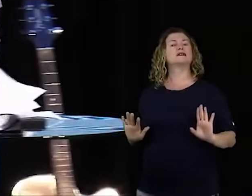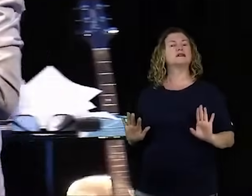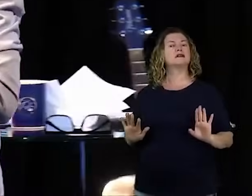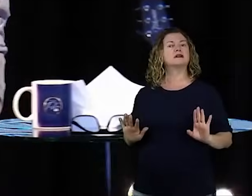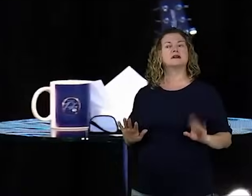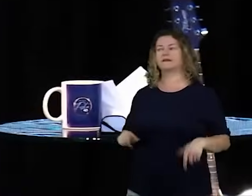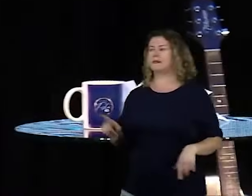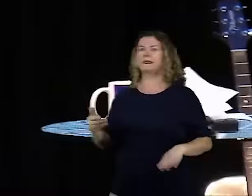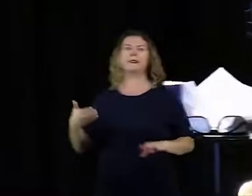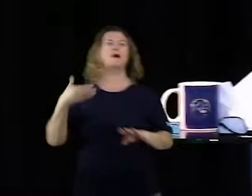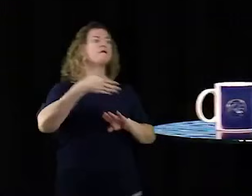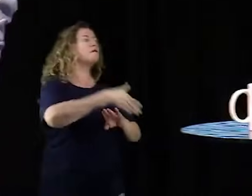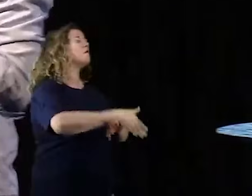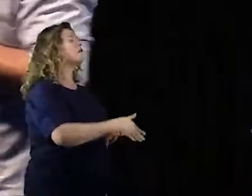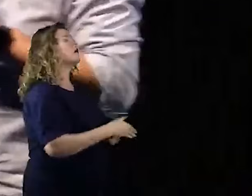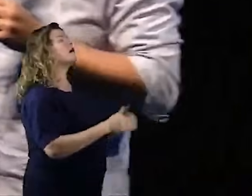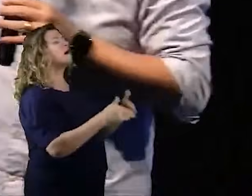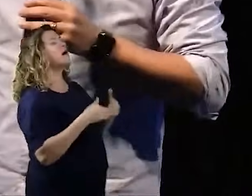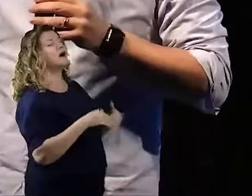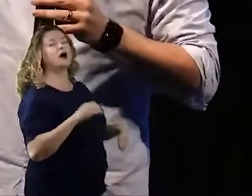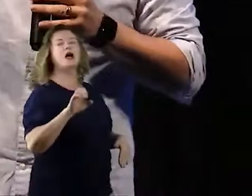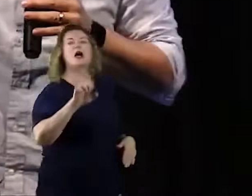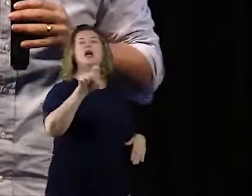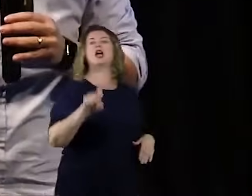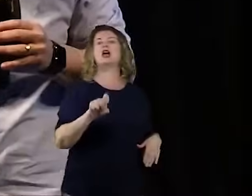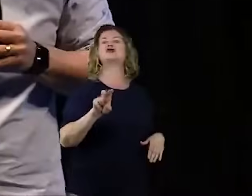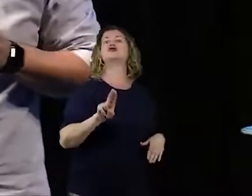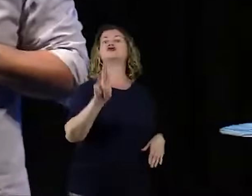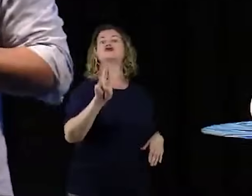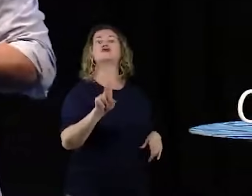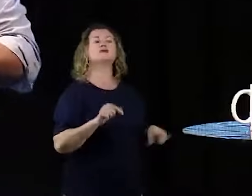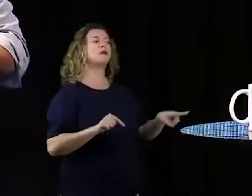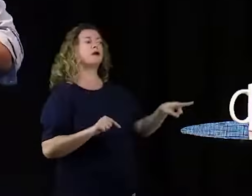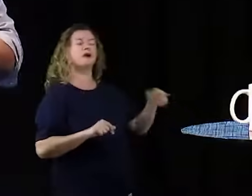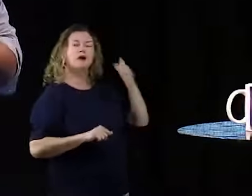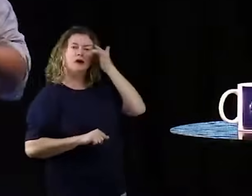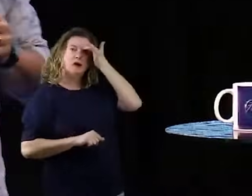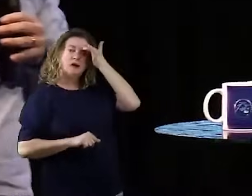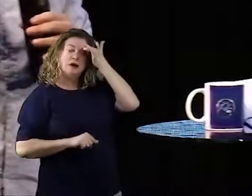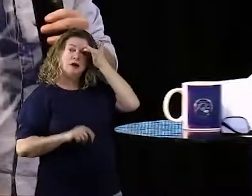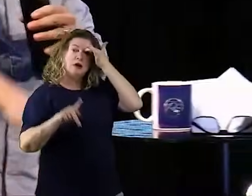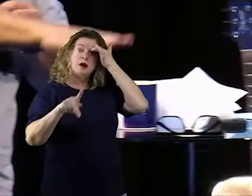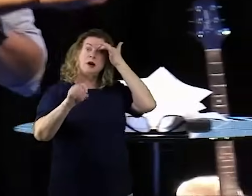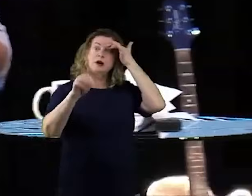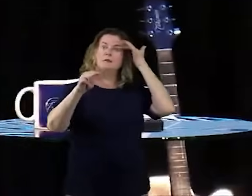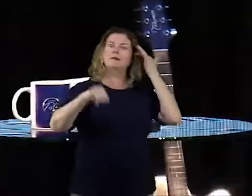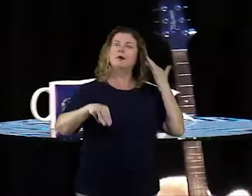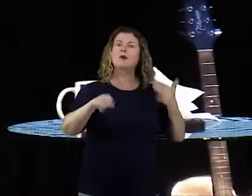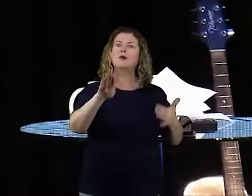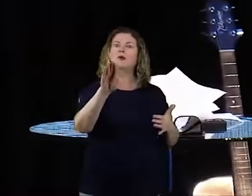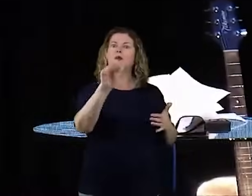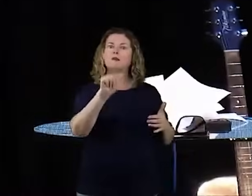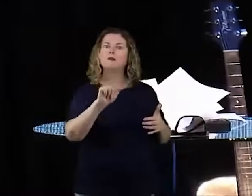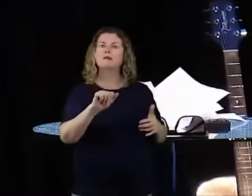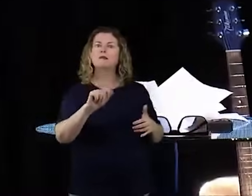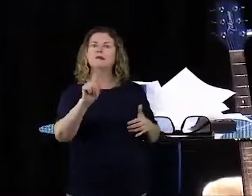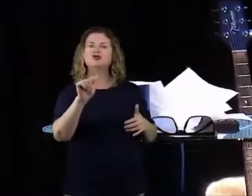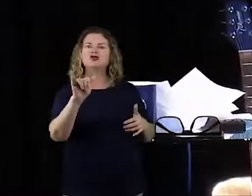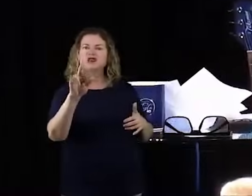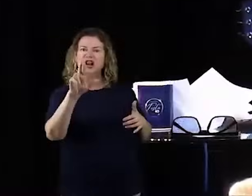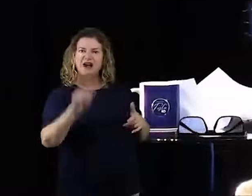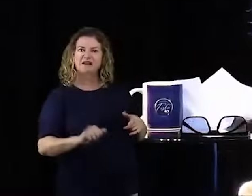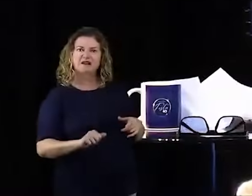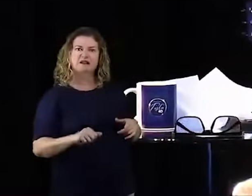quê eu vou lá consultar o exu um conselho vai ele sabe tudo da tua vida